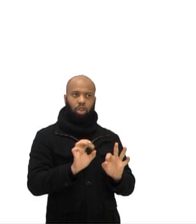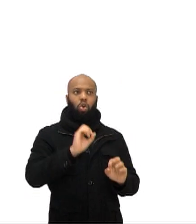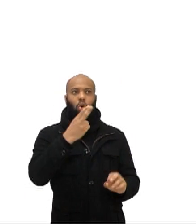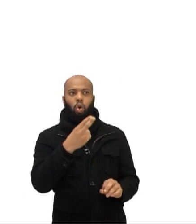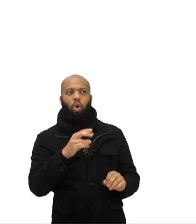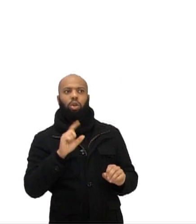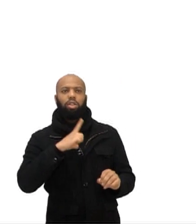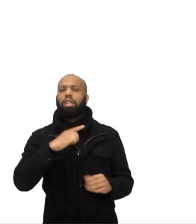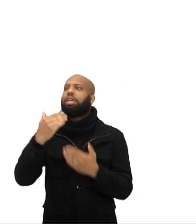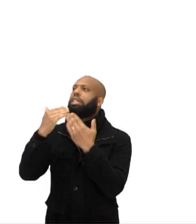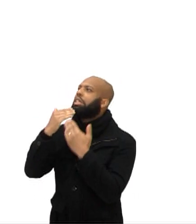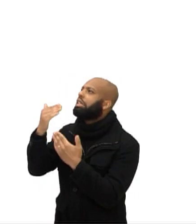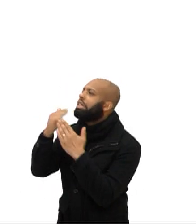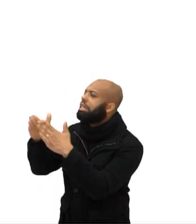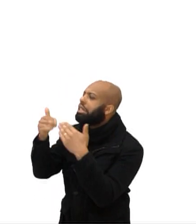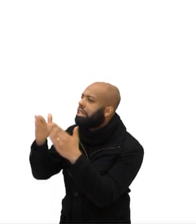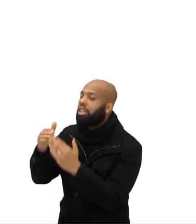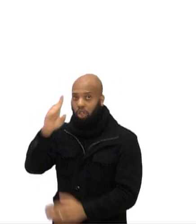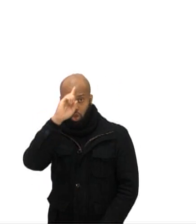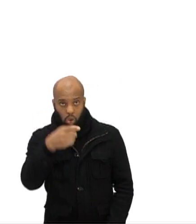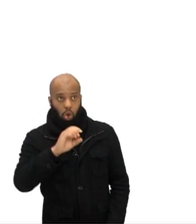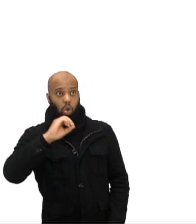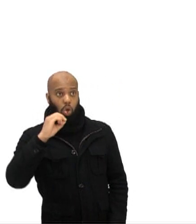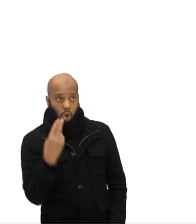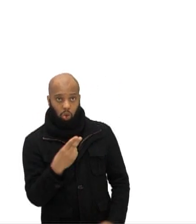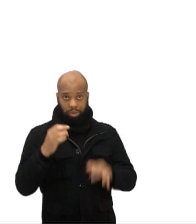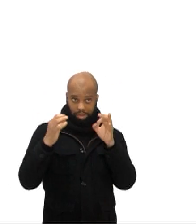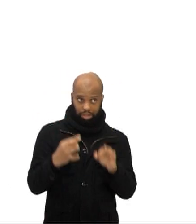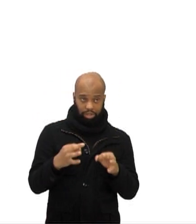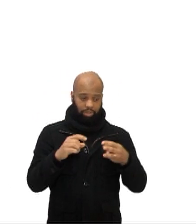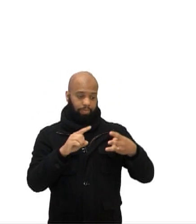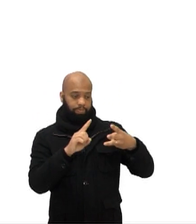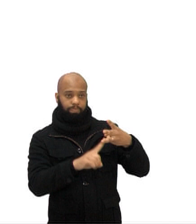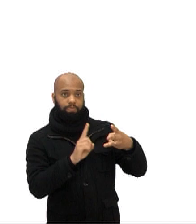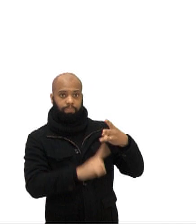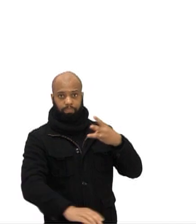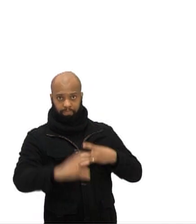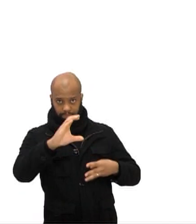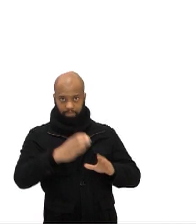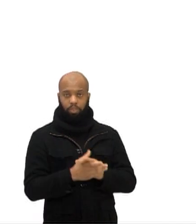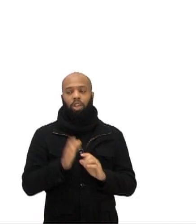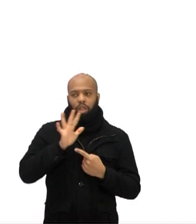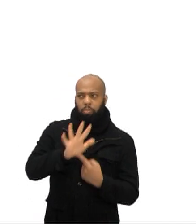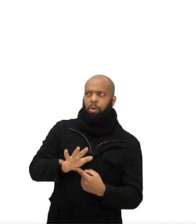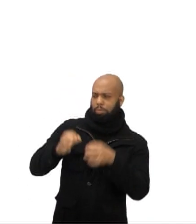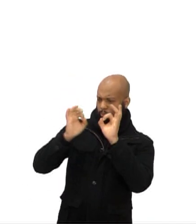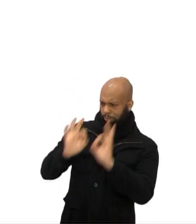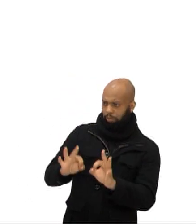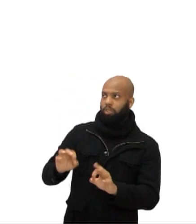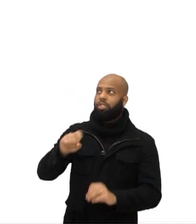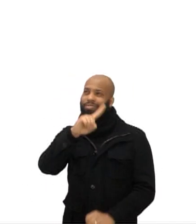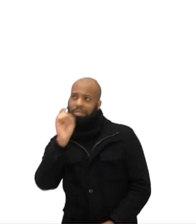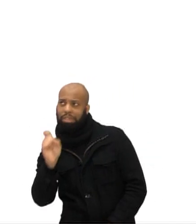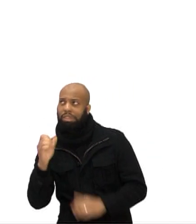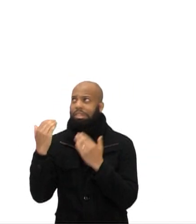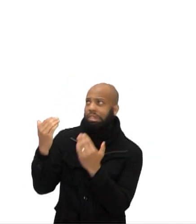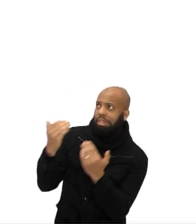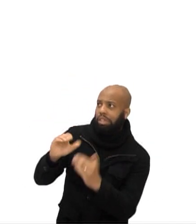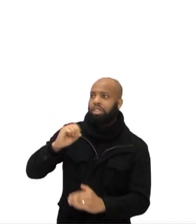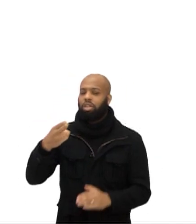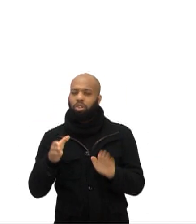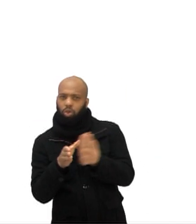expressa súplica, ordem ou certeza. Ele expressa certeza, dúvida e